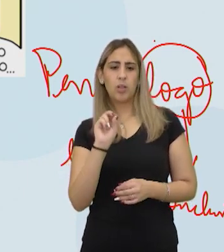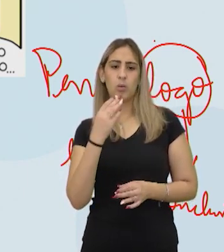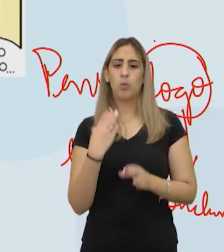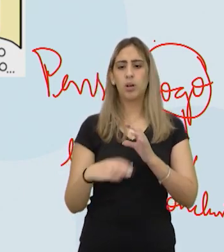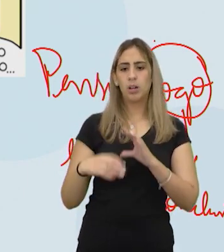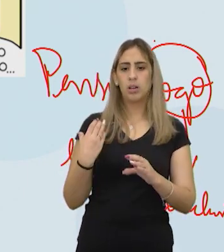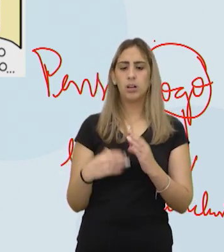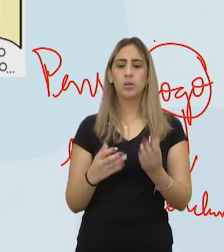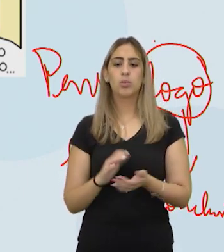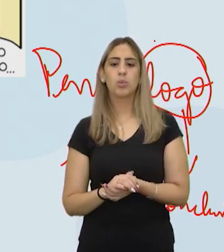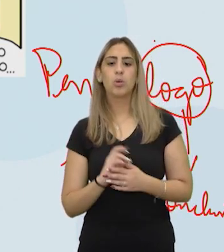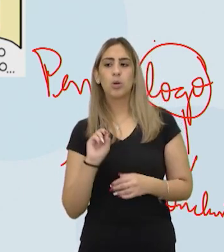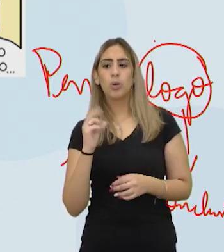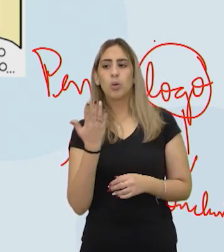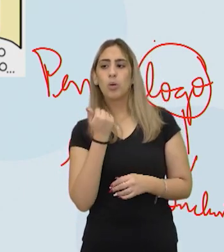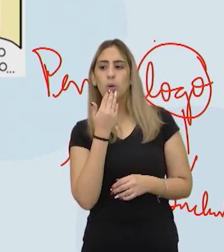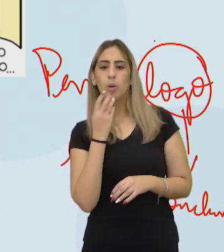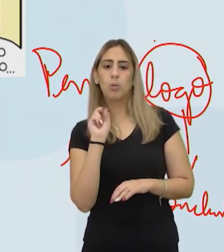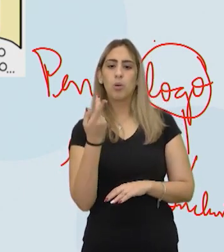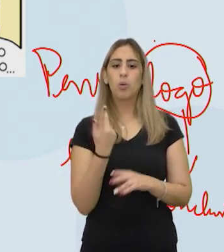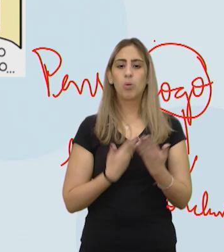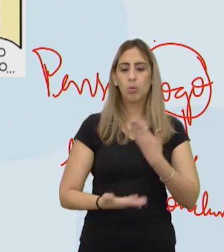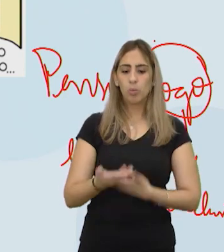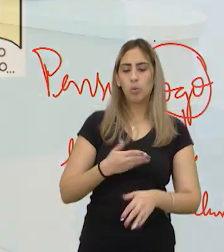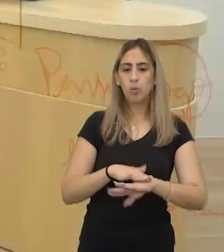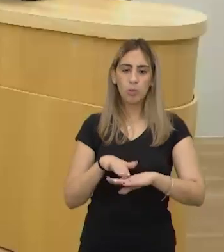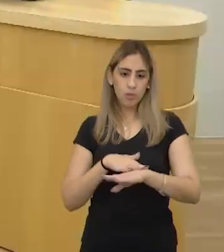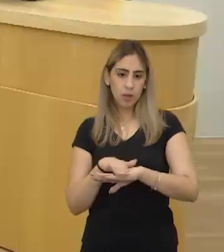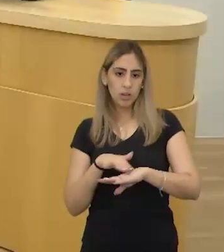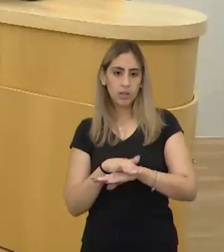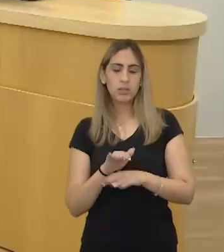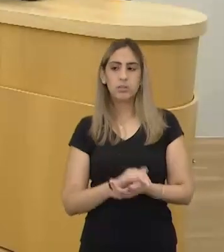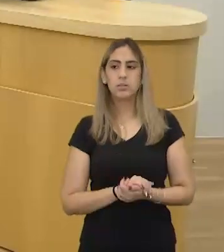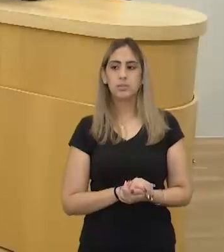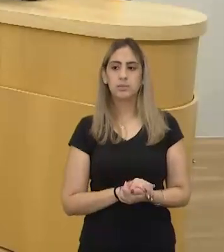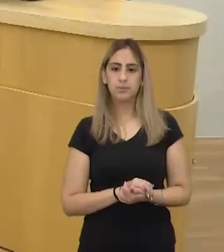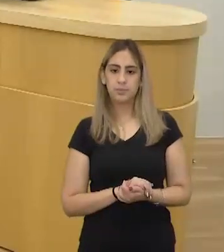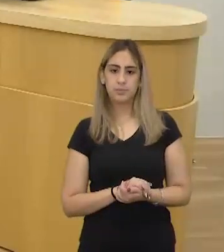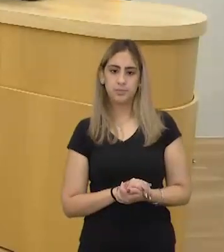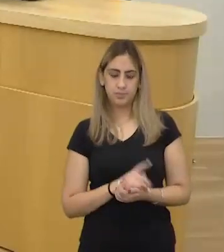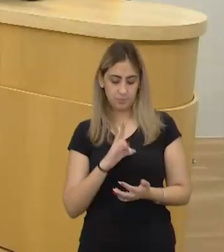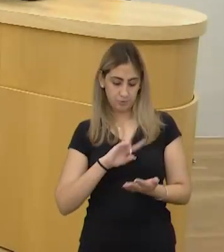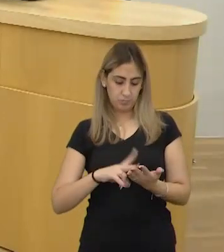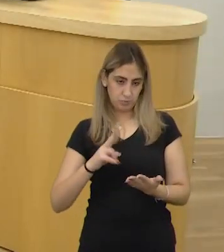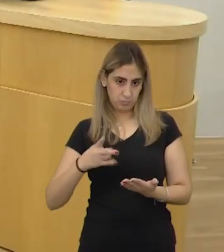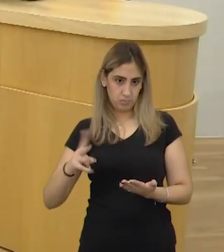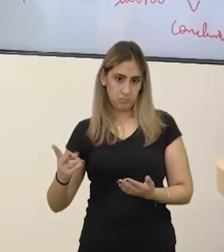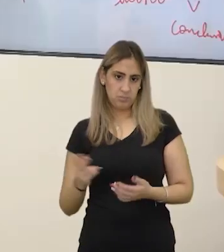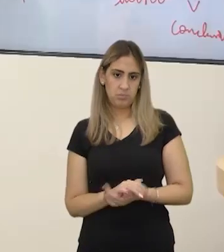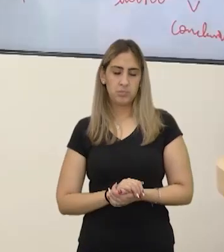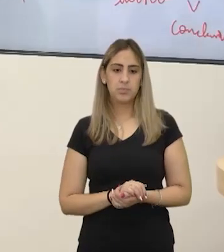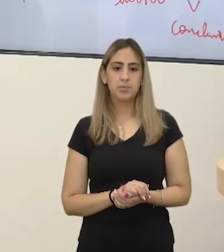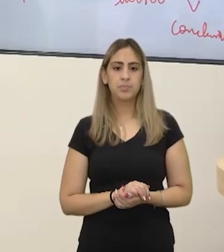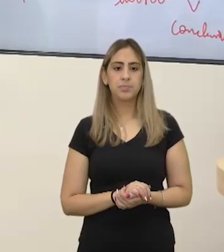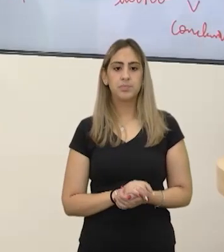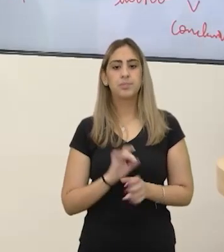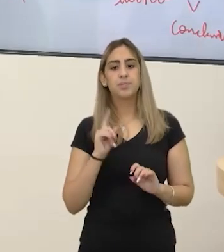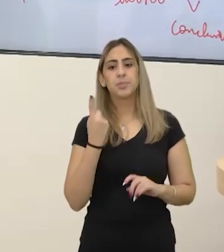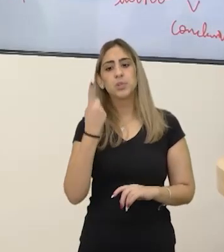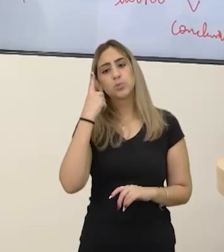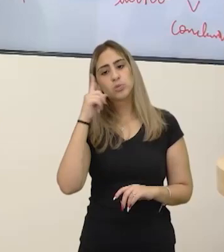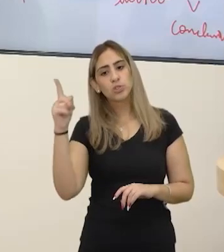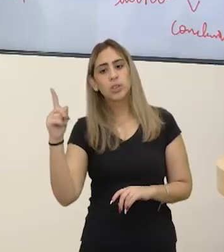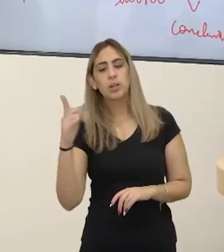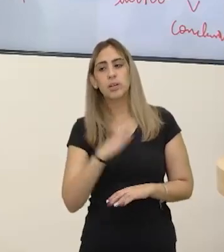canto, ou come ou conversa, né? Então a gente tem essas ideias de alternância. Então, gente, olha só, mais um dia se